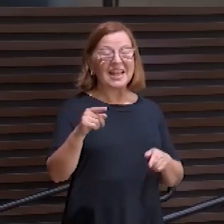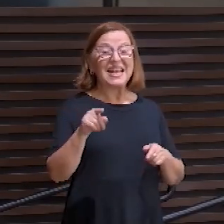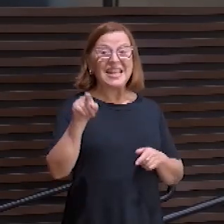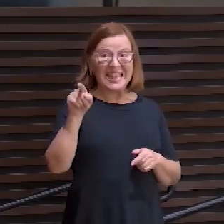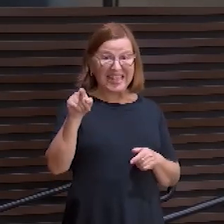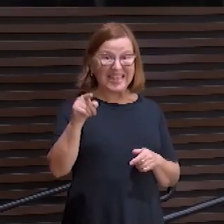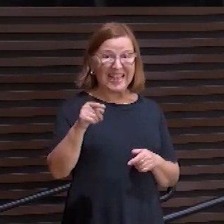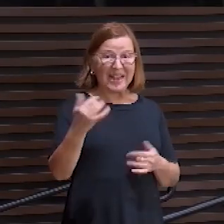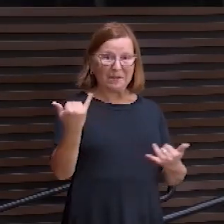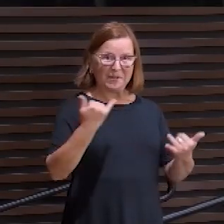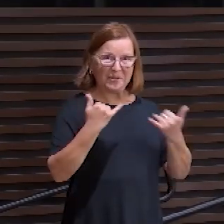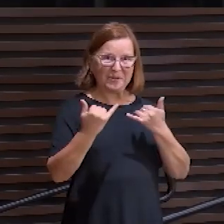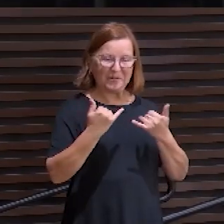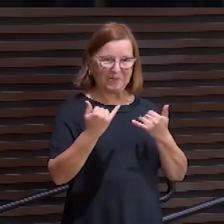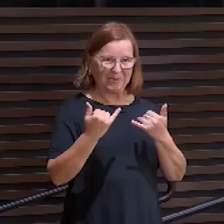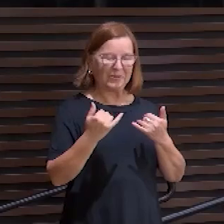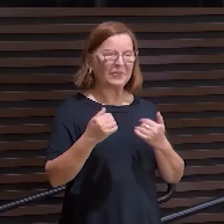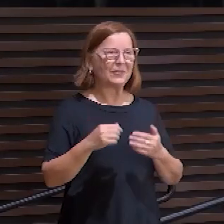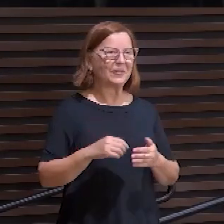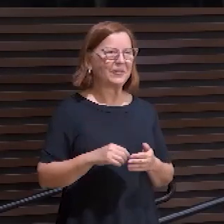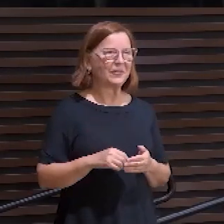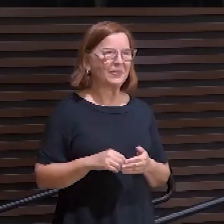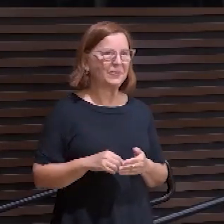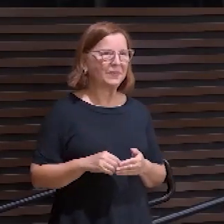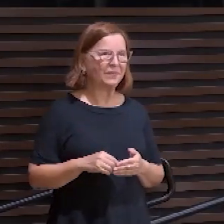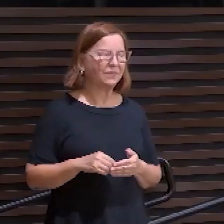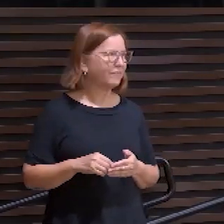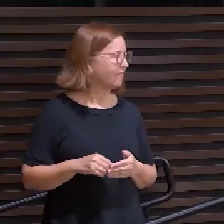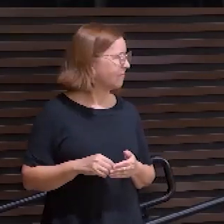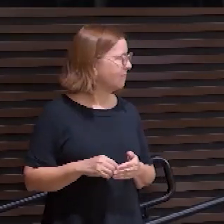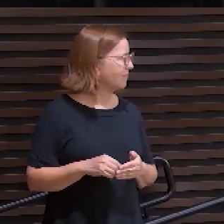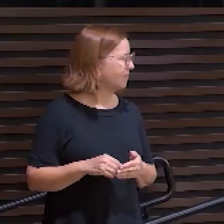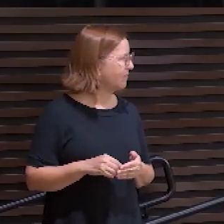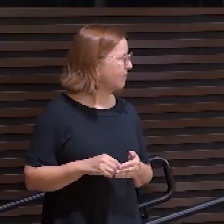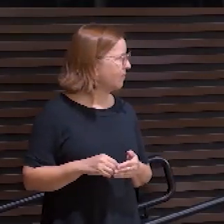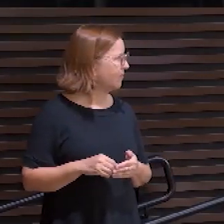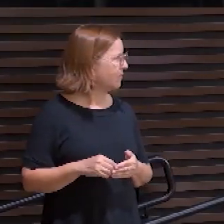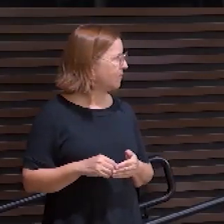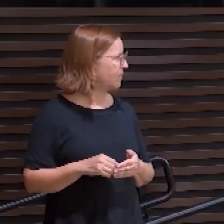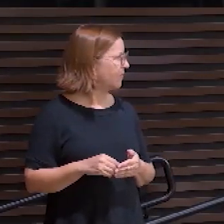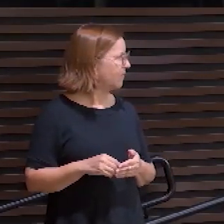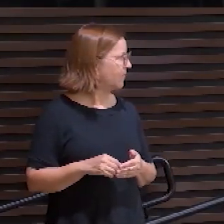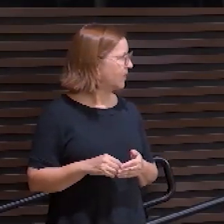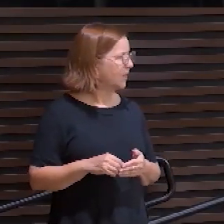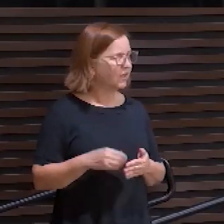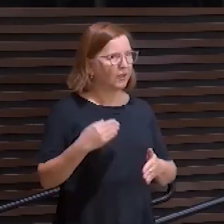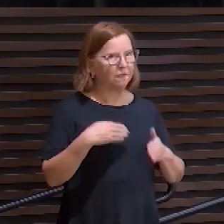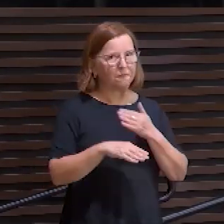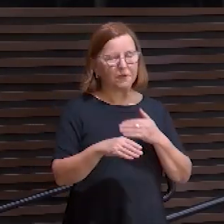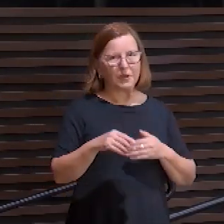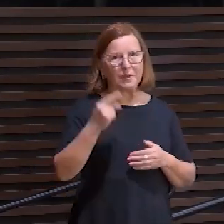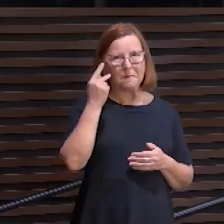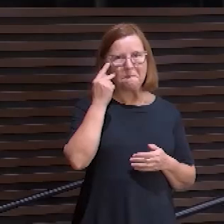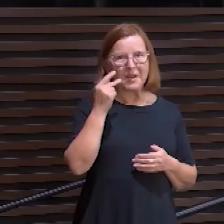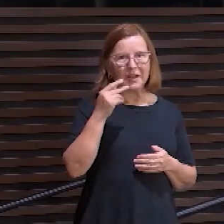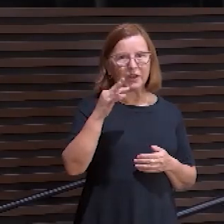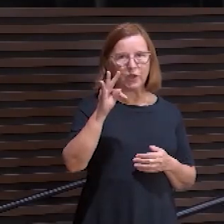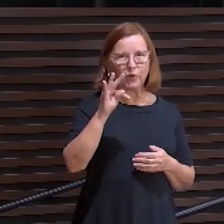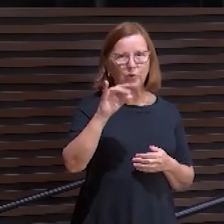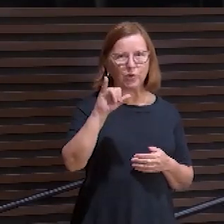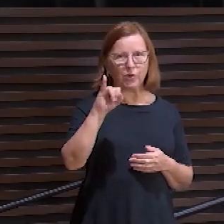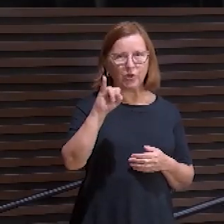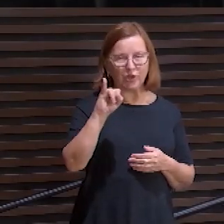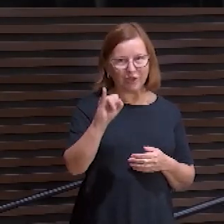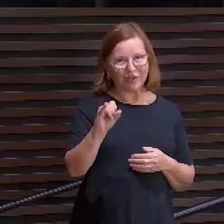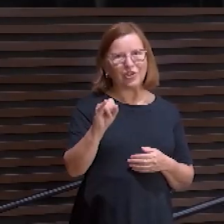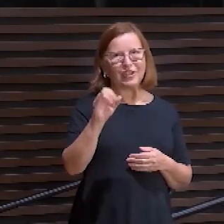eu andei peregrinando onde pude. Fui para o Tibete, fui para a